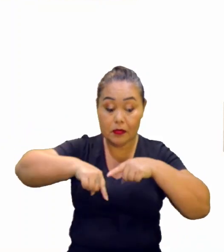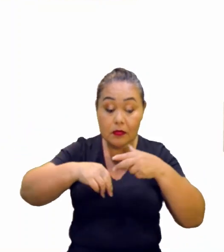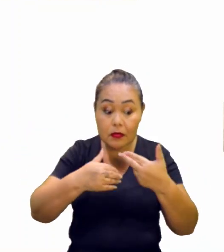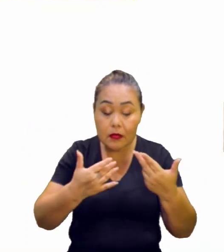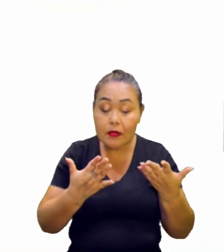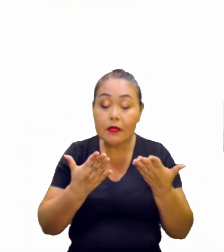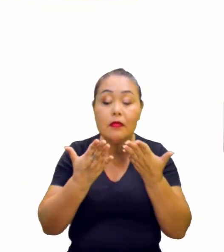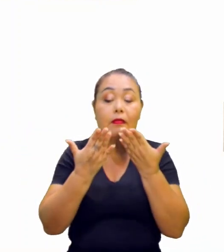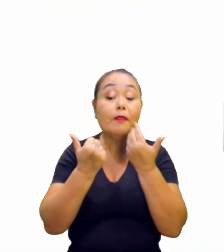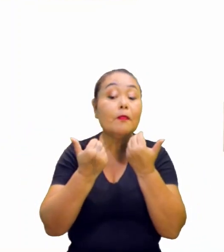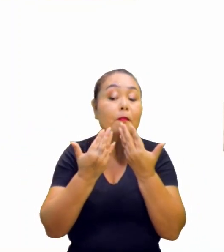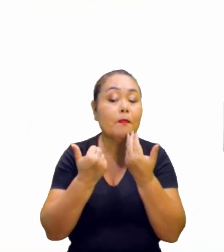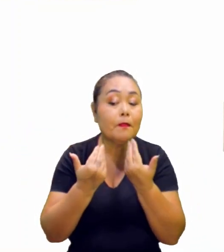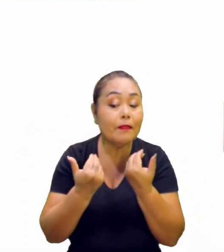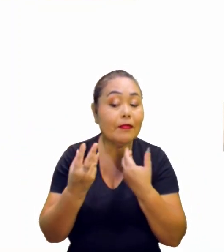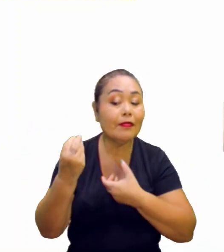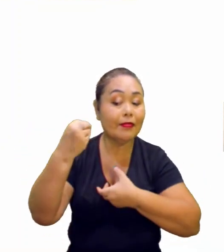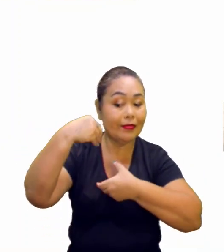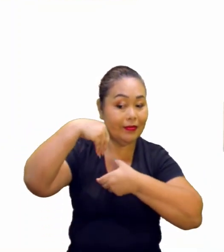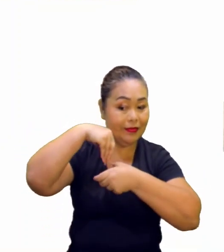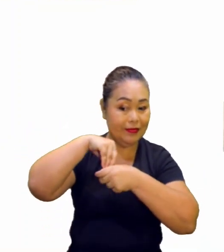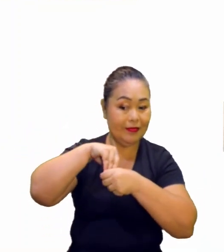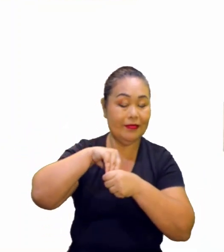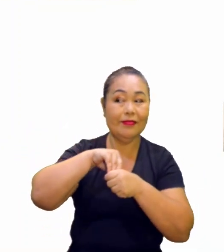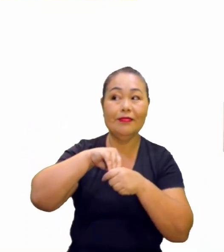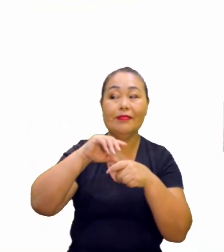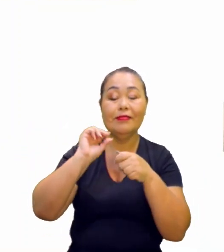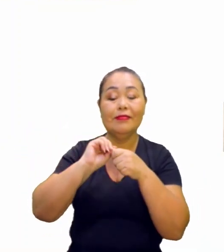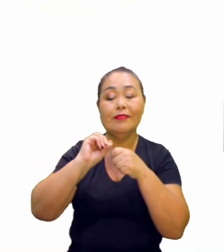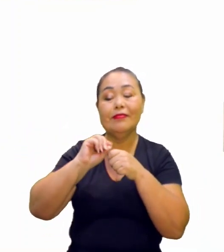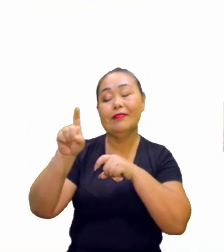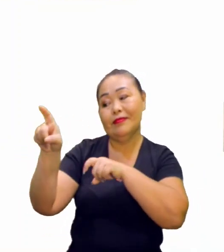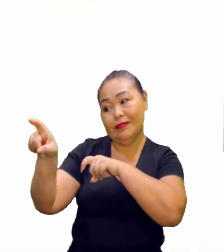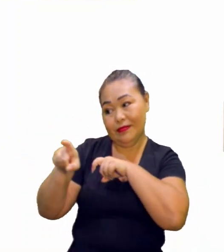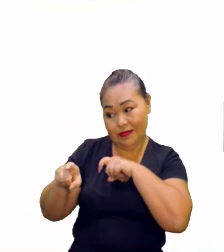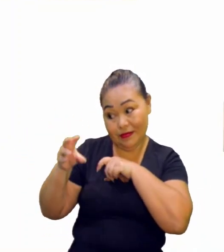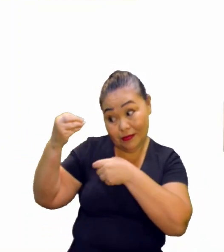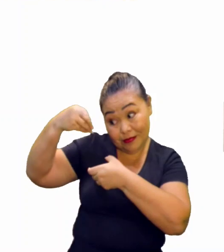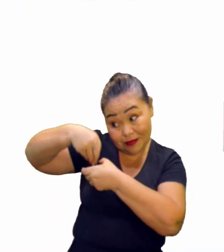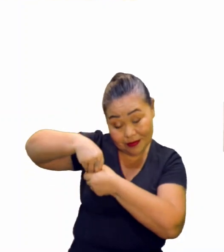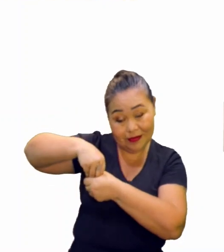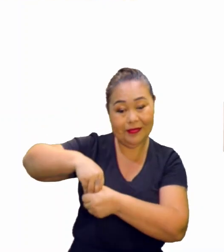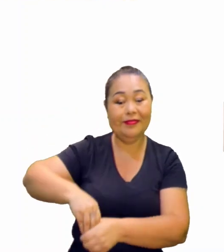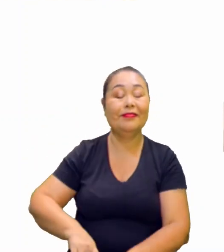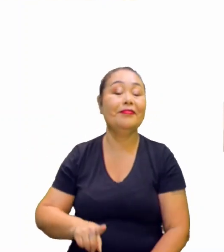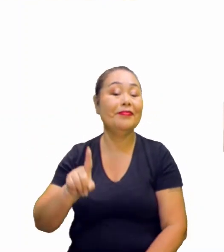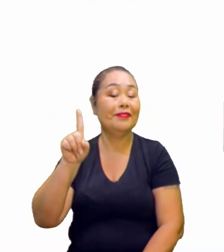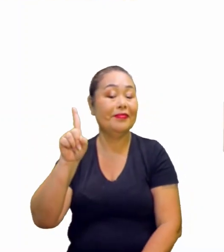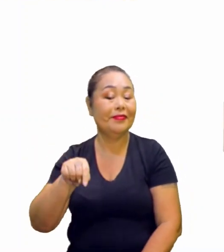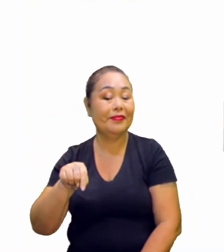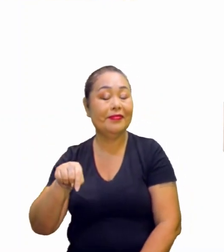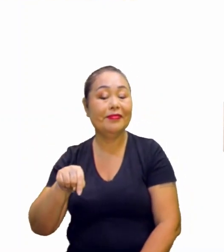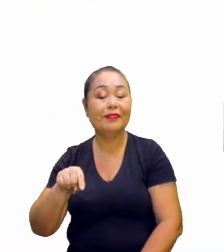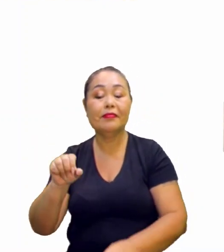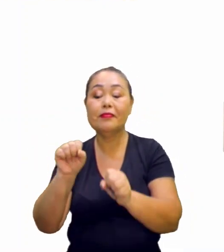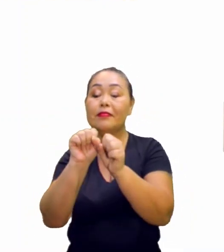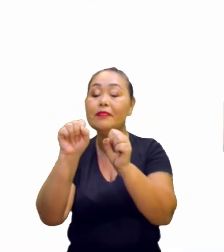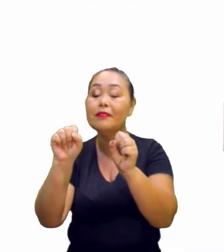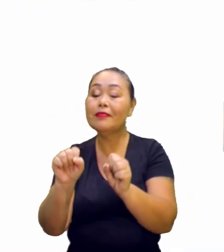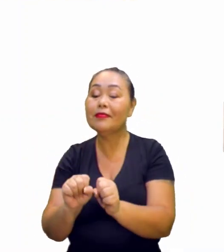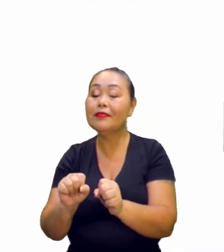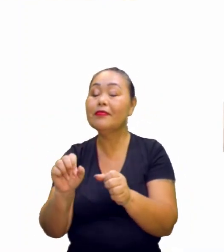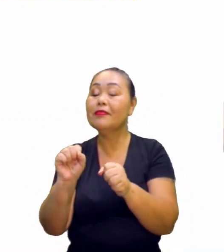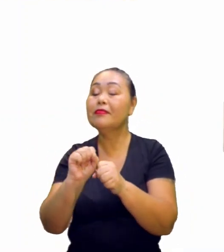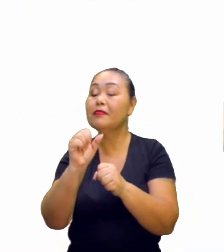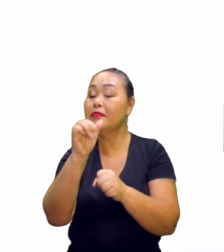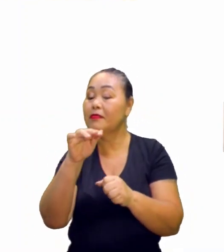comestíveis que fazem parte aí da nossa agricultura, né? E aí, dentro do meu sistema SAP, eu tenho isso, um